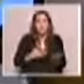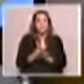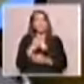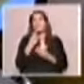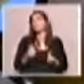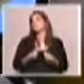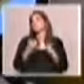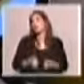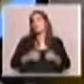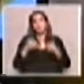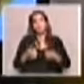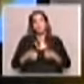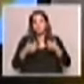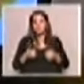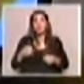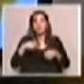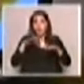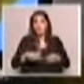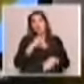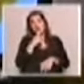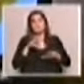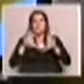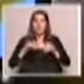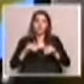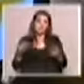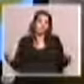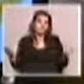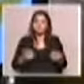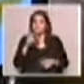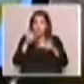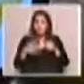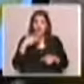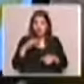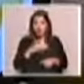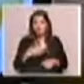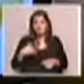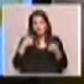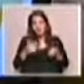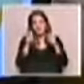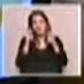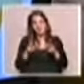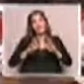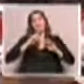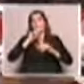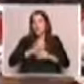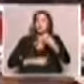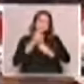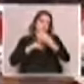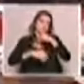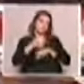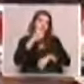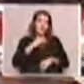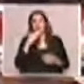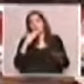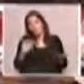aquilo... Eu paro quando acabam as tostas. É uma pessoa normal. Todas as pessoas normais, saudáveis, têm direito a ter compulsões alimentares e isso não faz delas